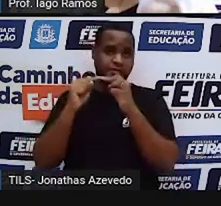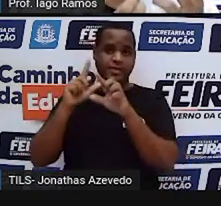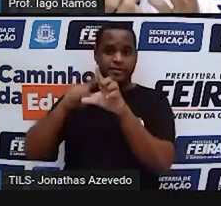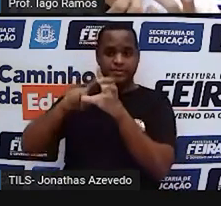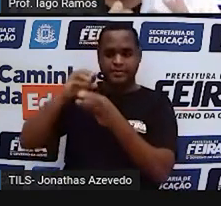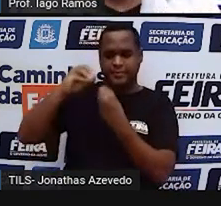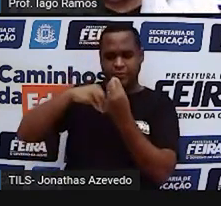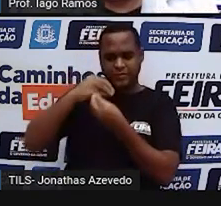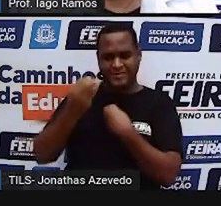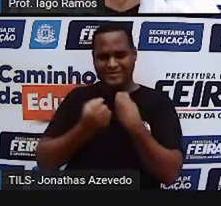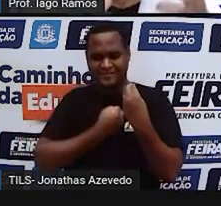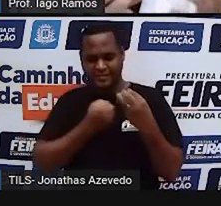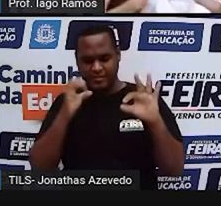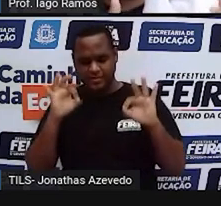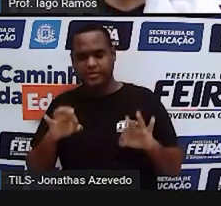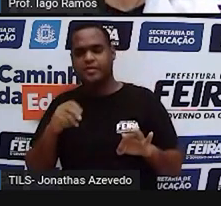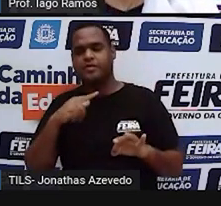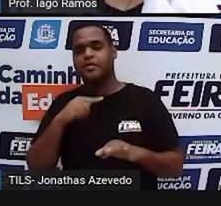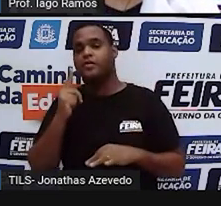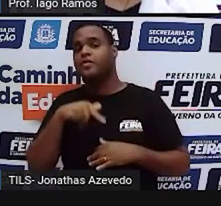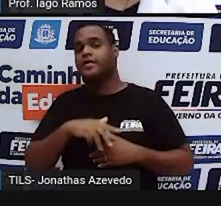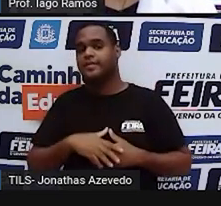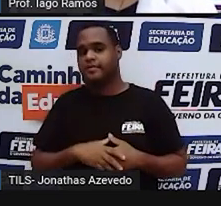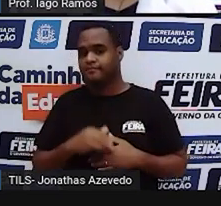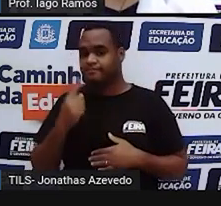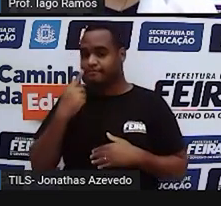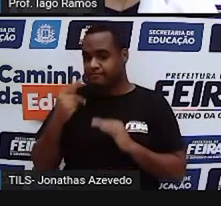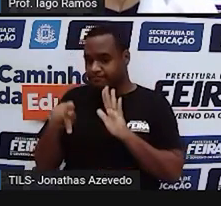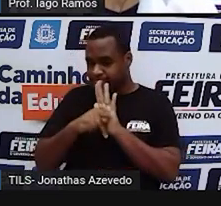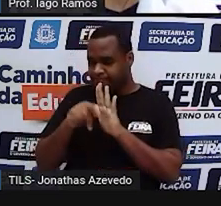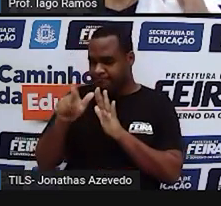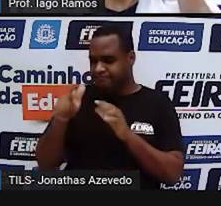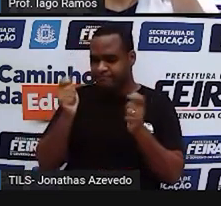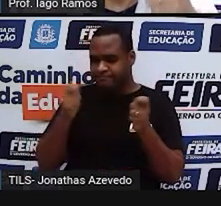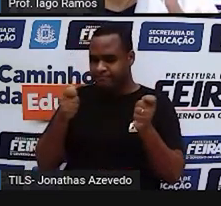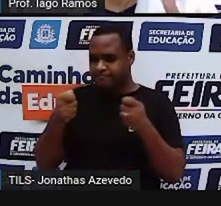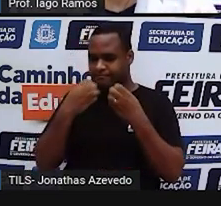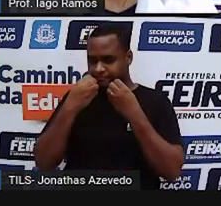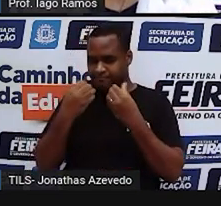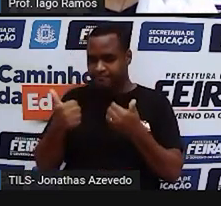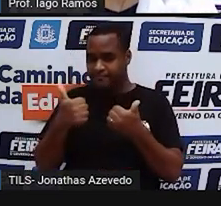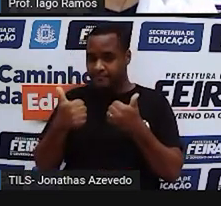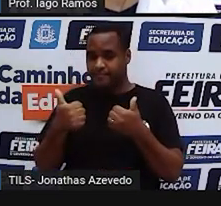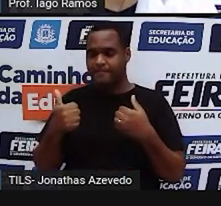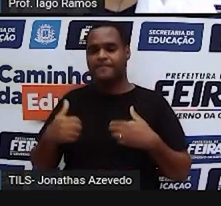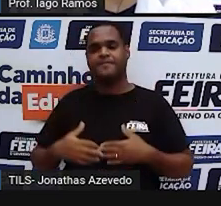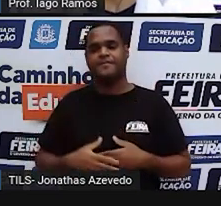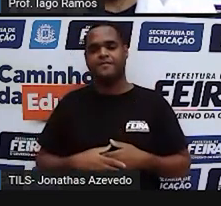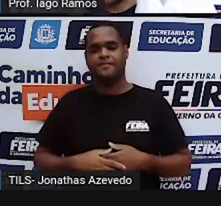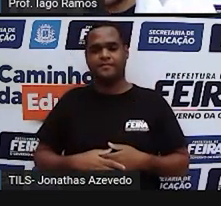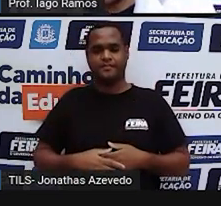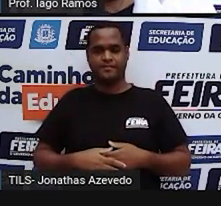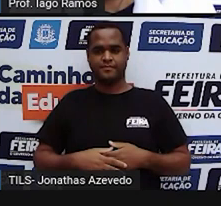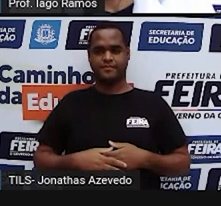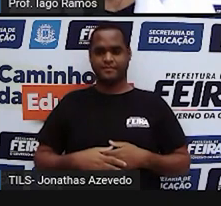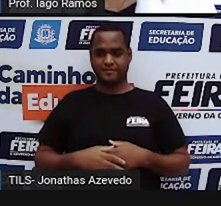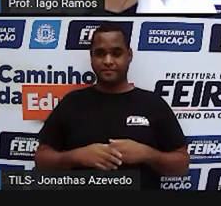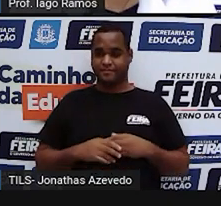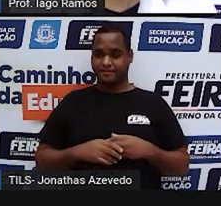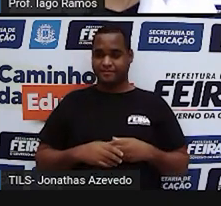para gente ver que dá certo vai nessa parte tá bom e é isso aí valeu